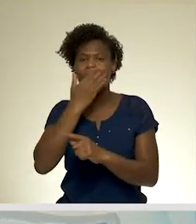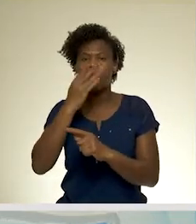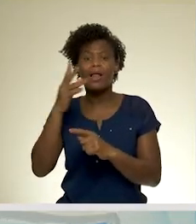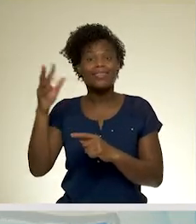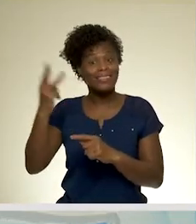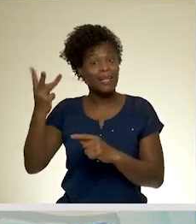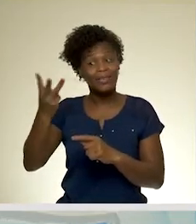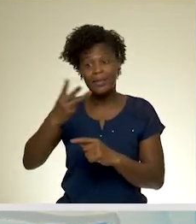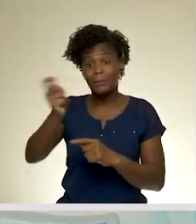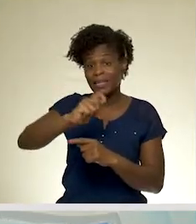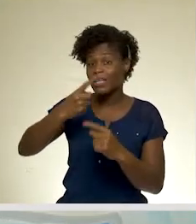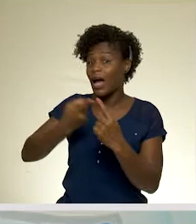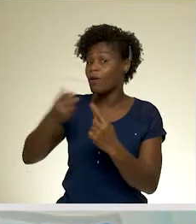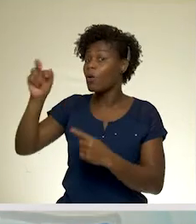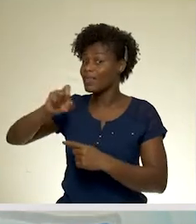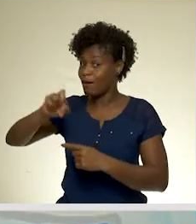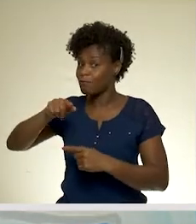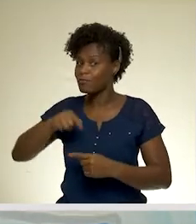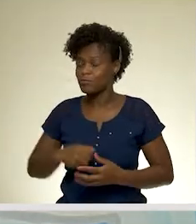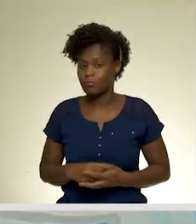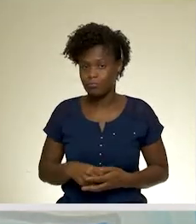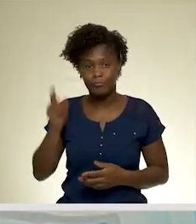ano. É importante frisar isso.